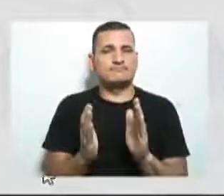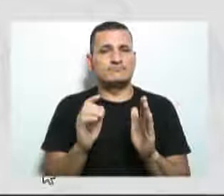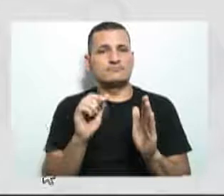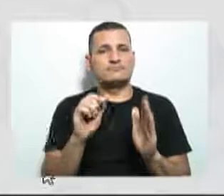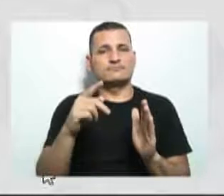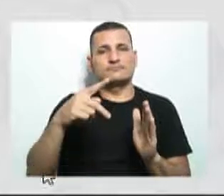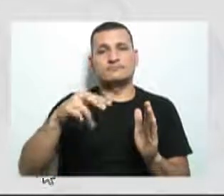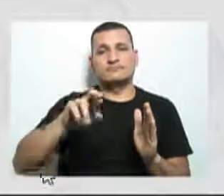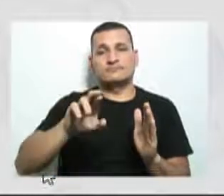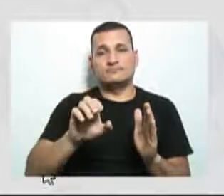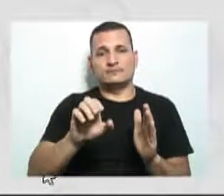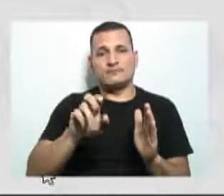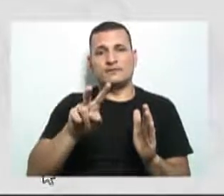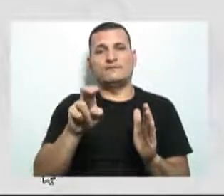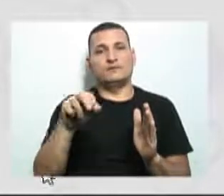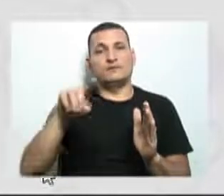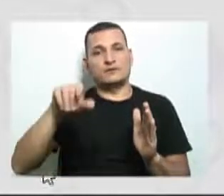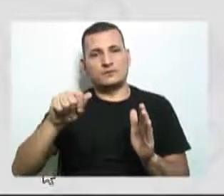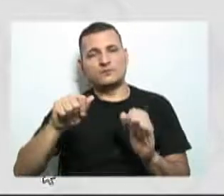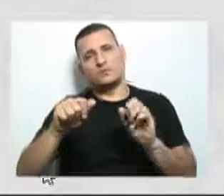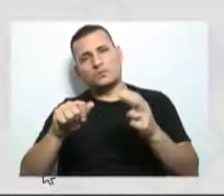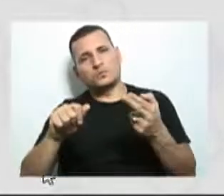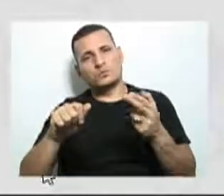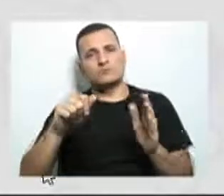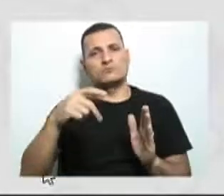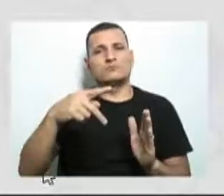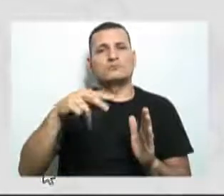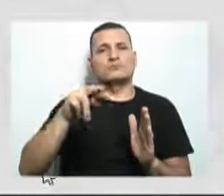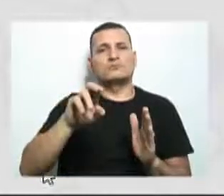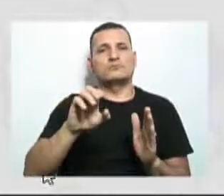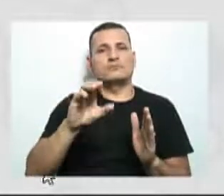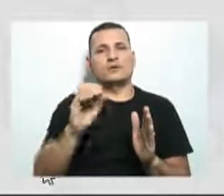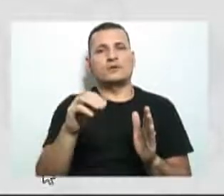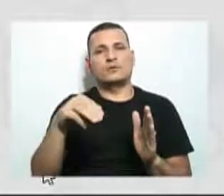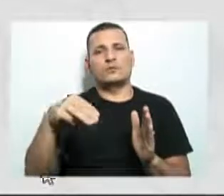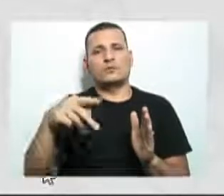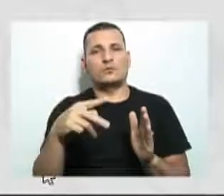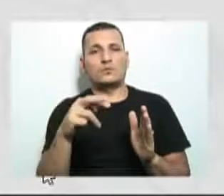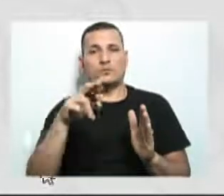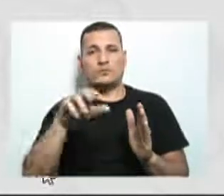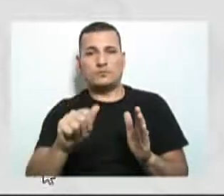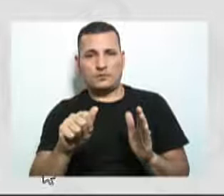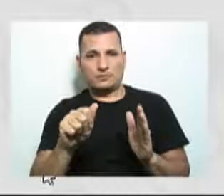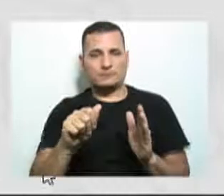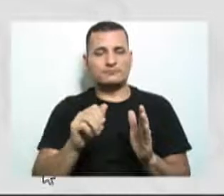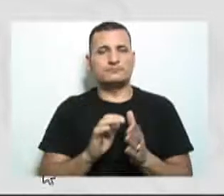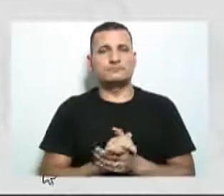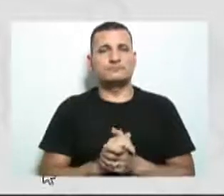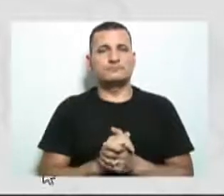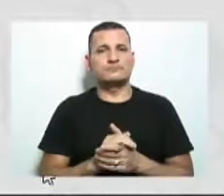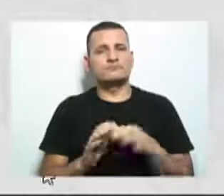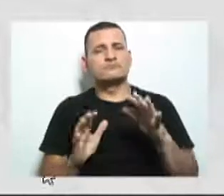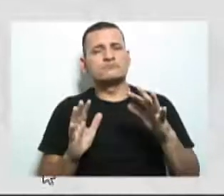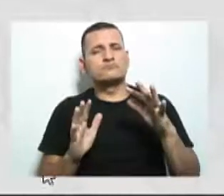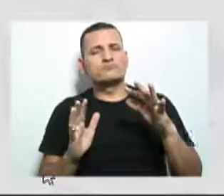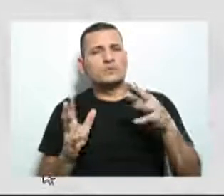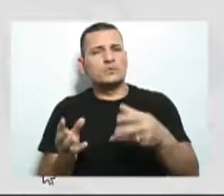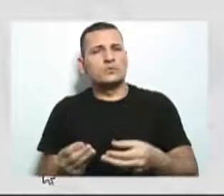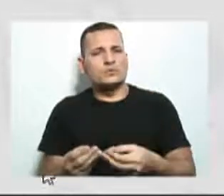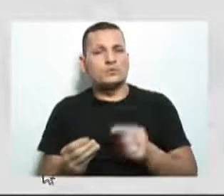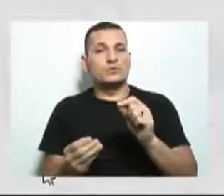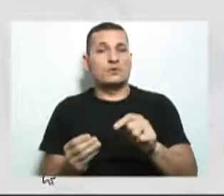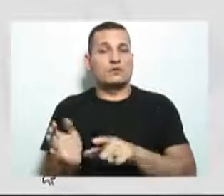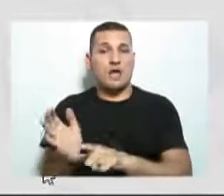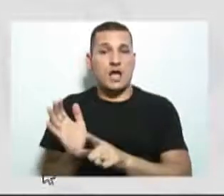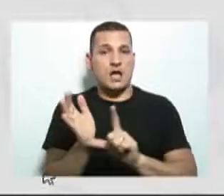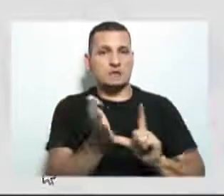pré-venda ou a pré-compra, tá? Então nós vamos viajar em cima desses 2 termos, pré-venda e pré-compra. Ou seja, tudo aquilo que